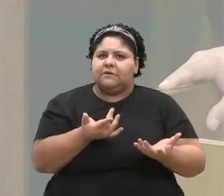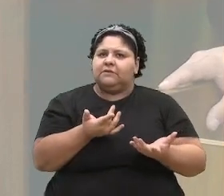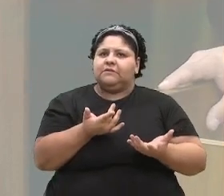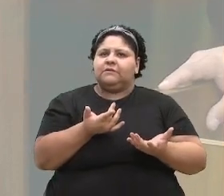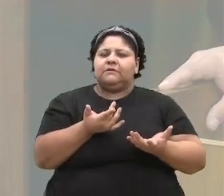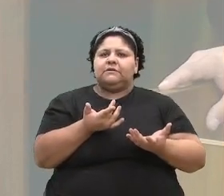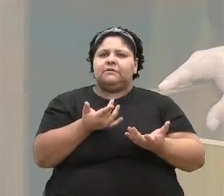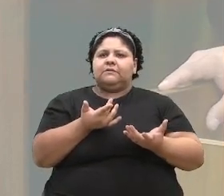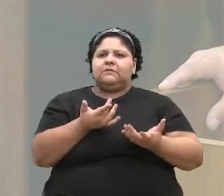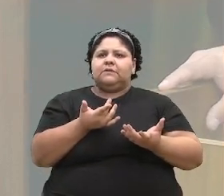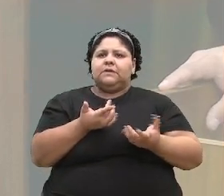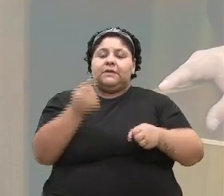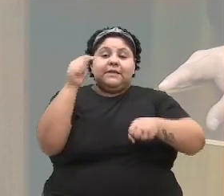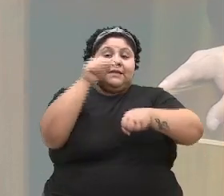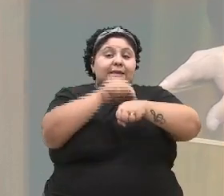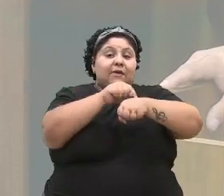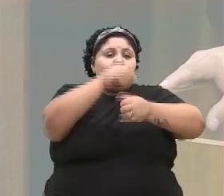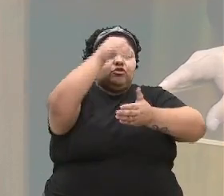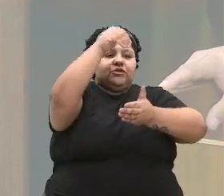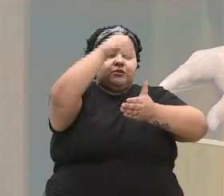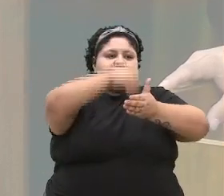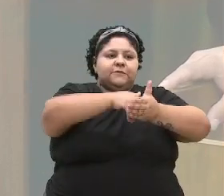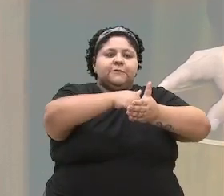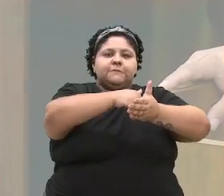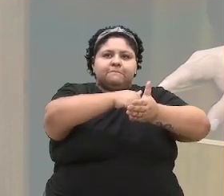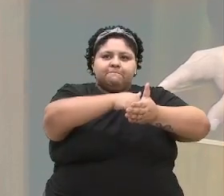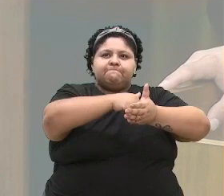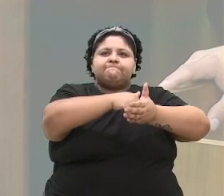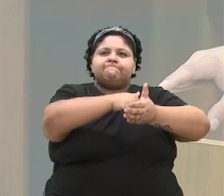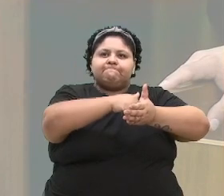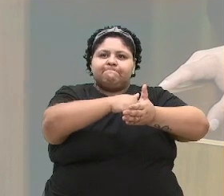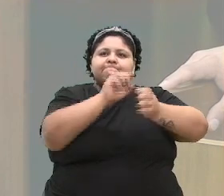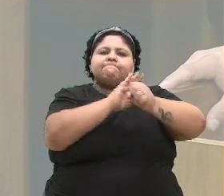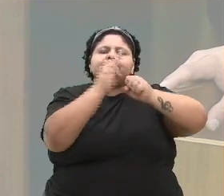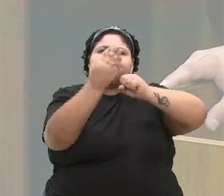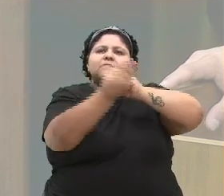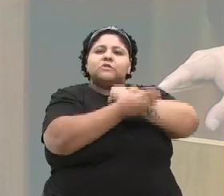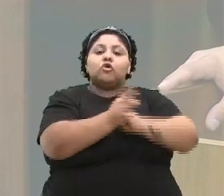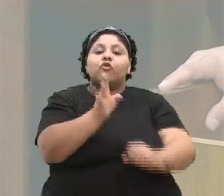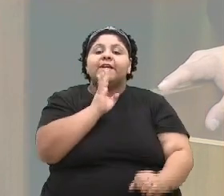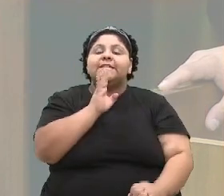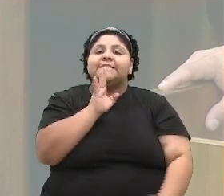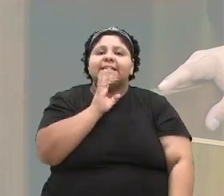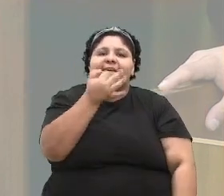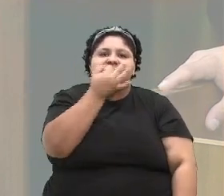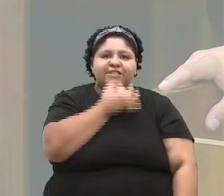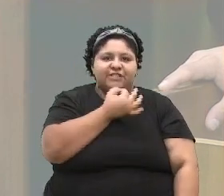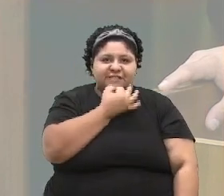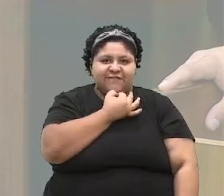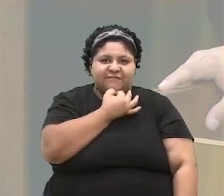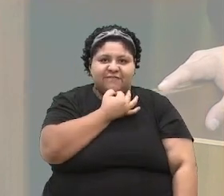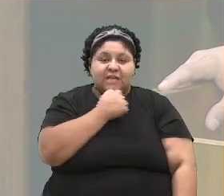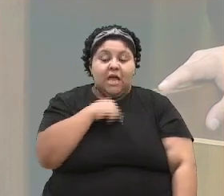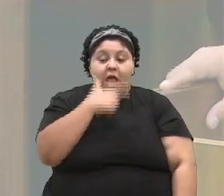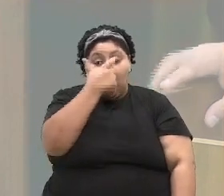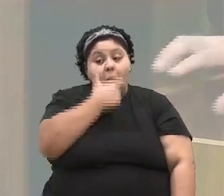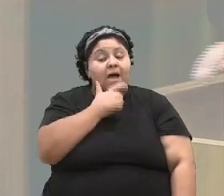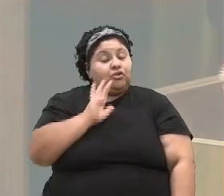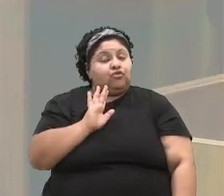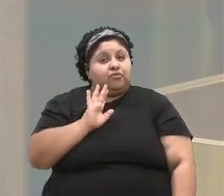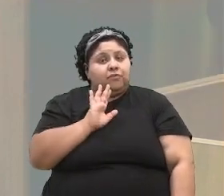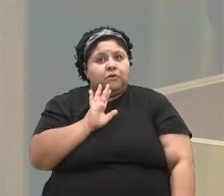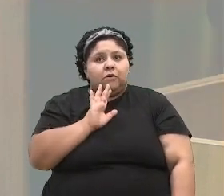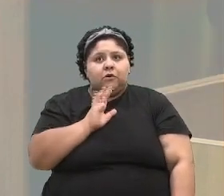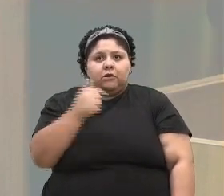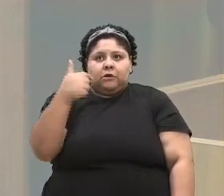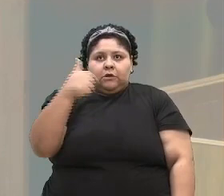em véspera de eleições, aí irmos para bairros, conhecer Caxias do Sul. Eu acho que